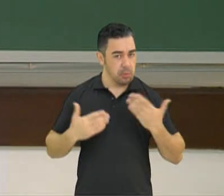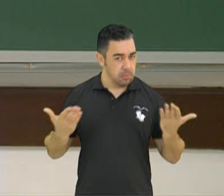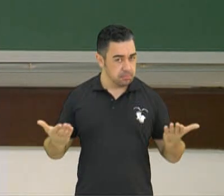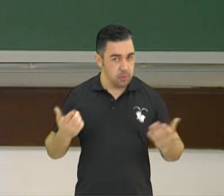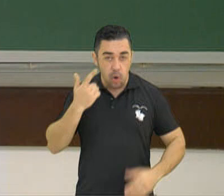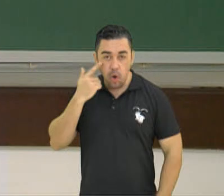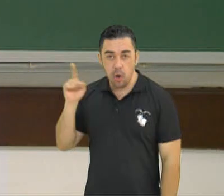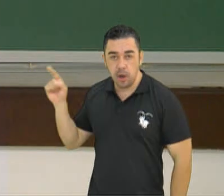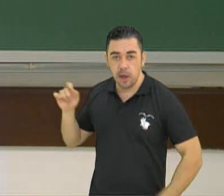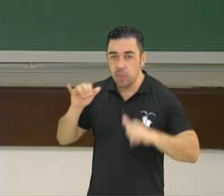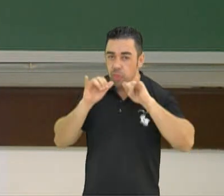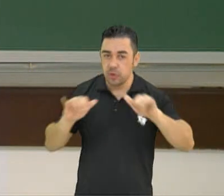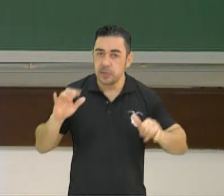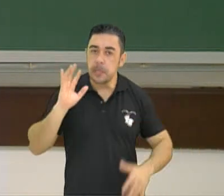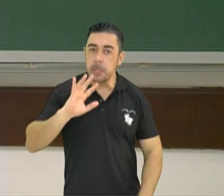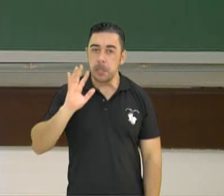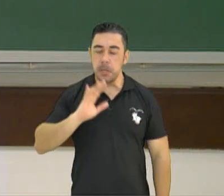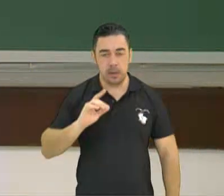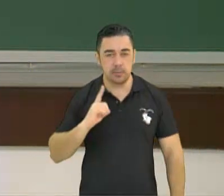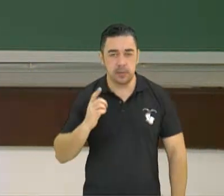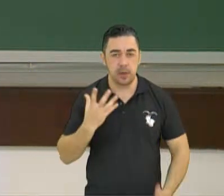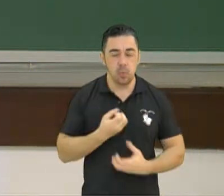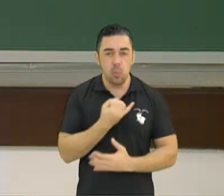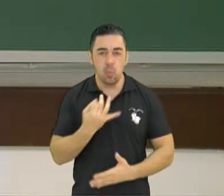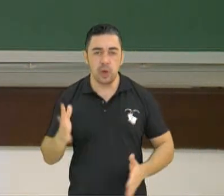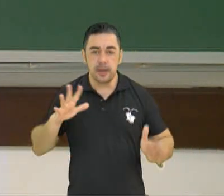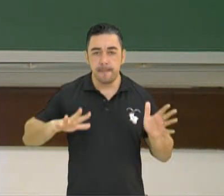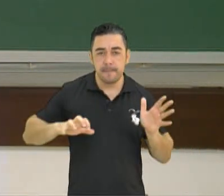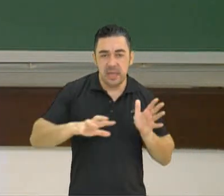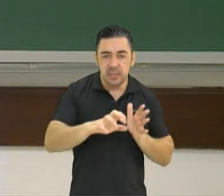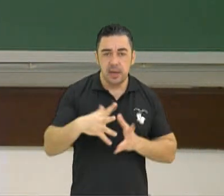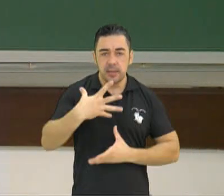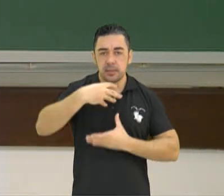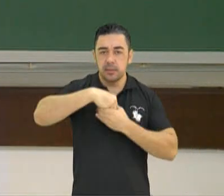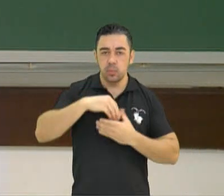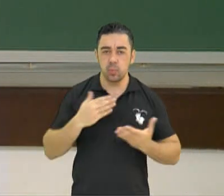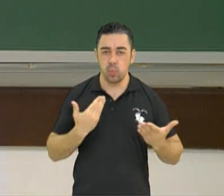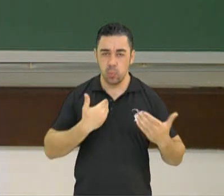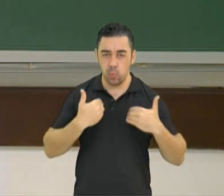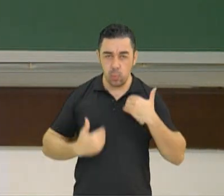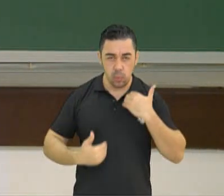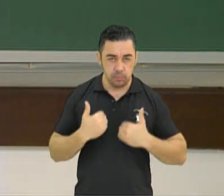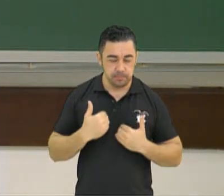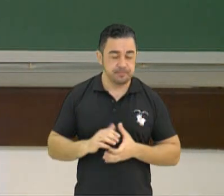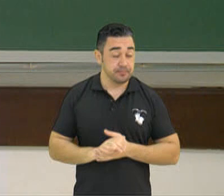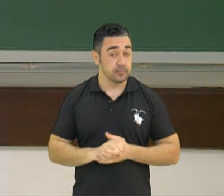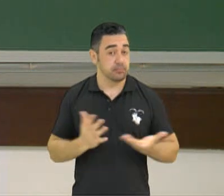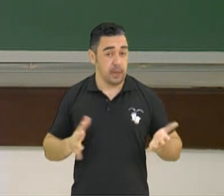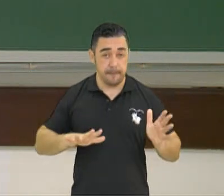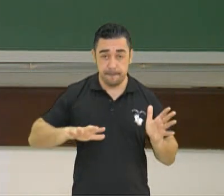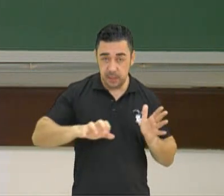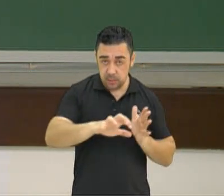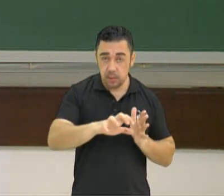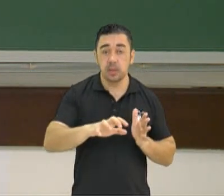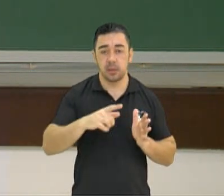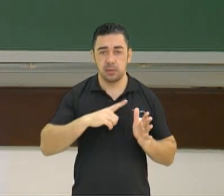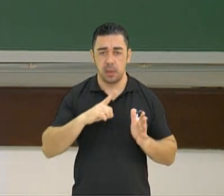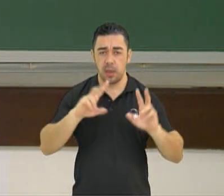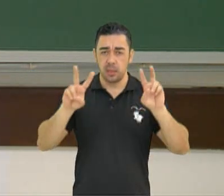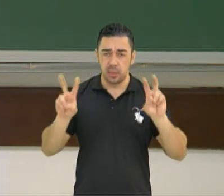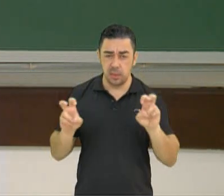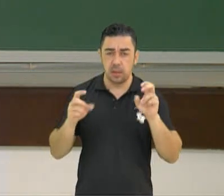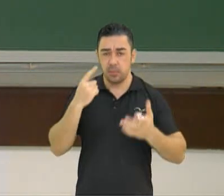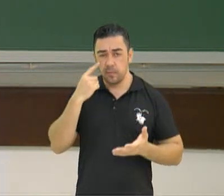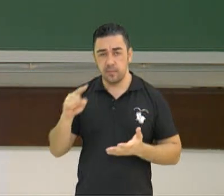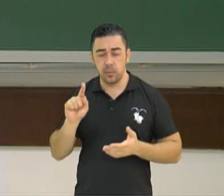bacana, né? Falando o tanto de bactérias que a gente tem no nosso corpo, tanto de micro-organismos que a gente tem. E bactérias foi um dos temas trabalhados quando a gente